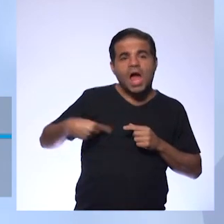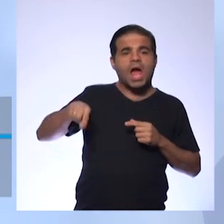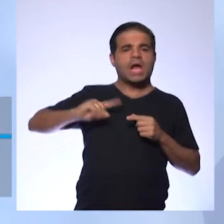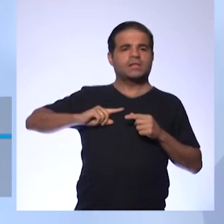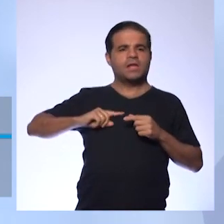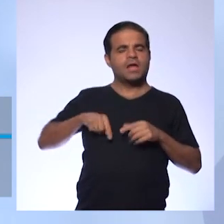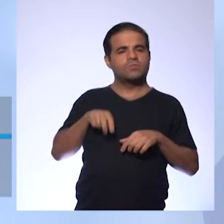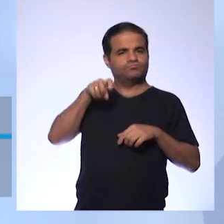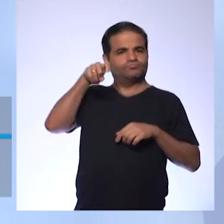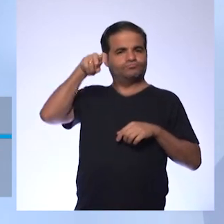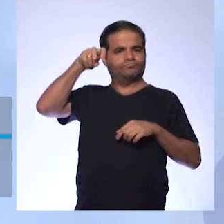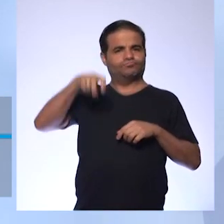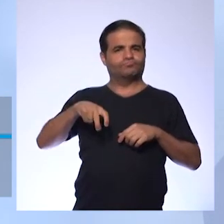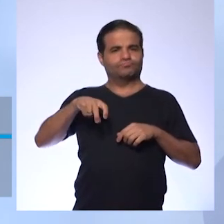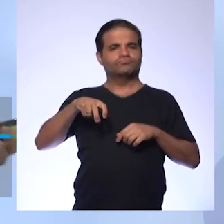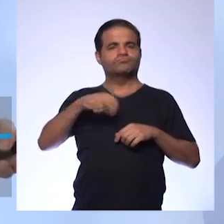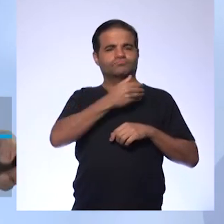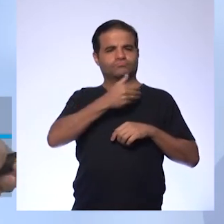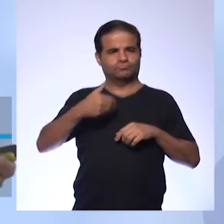havia